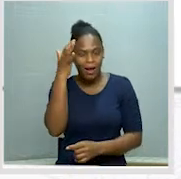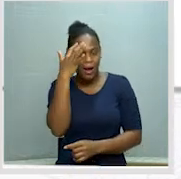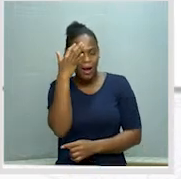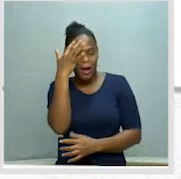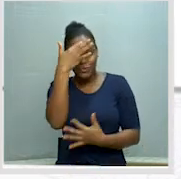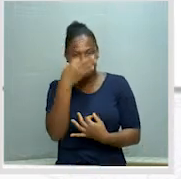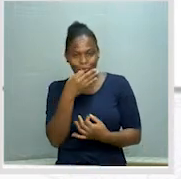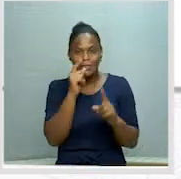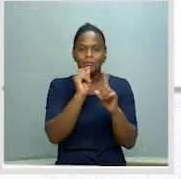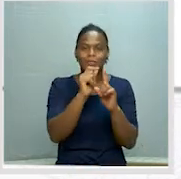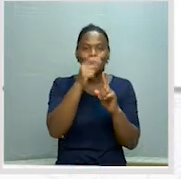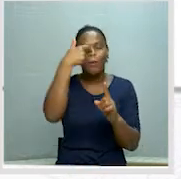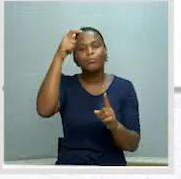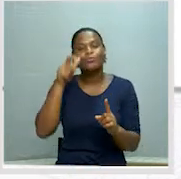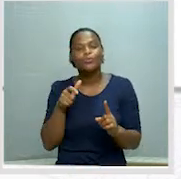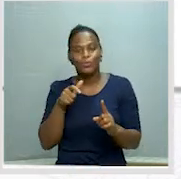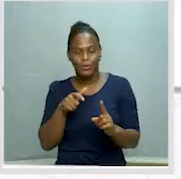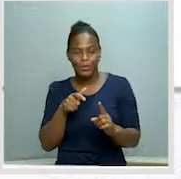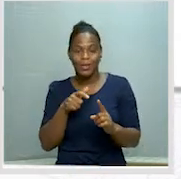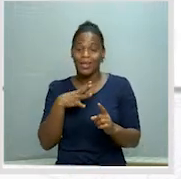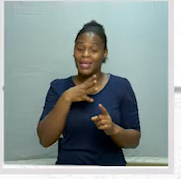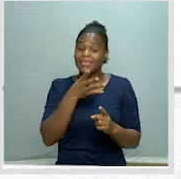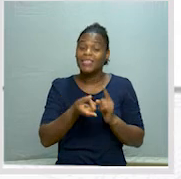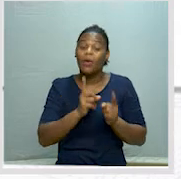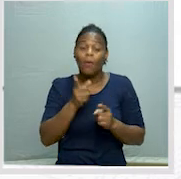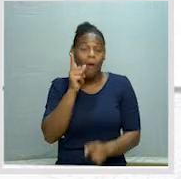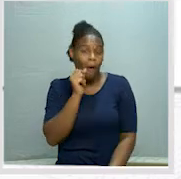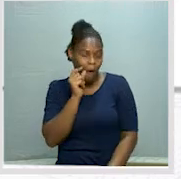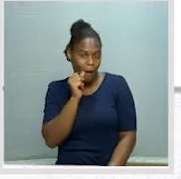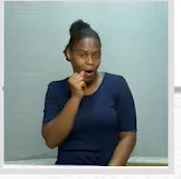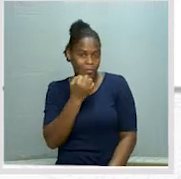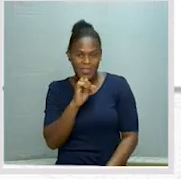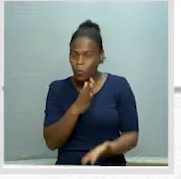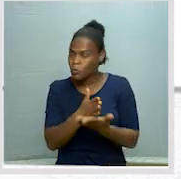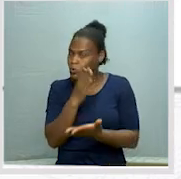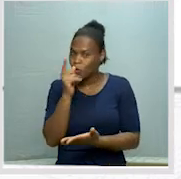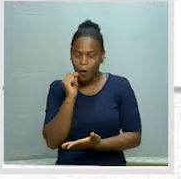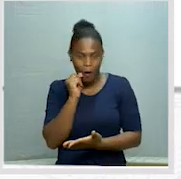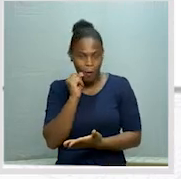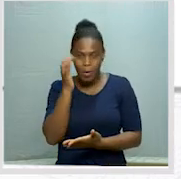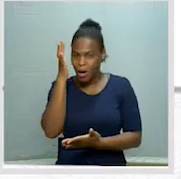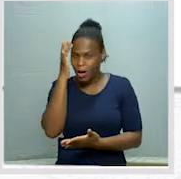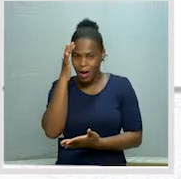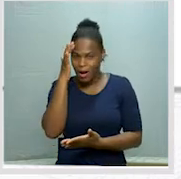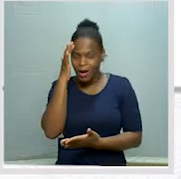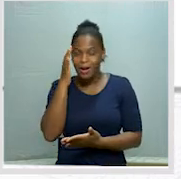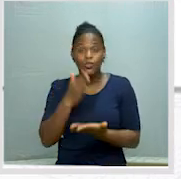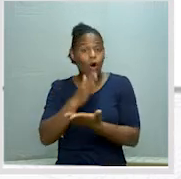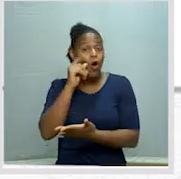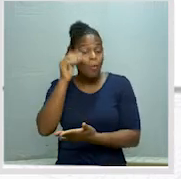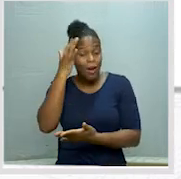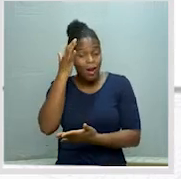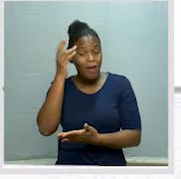atitude especificamente humana. O que quer dizer que o homem, né, só o homem, é racional